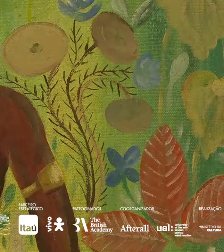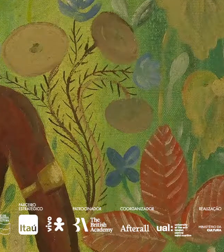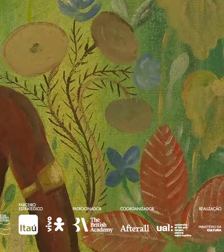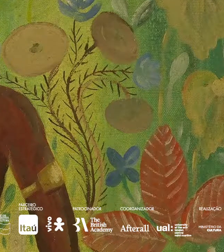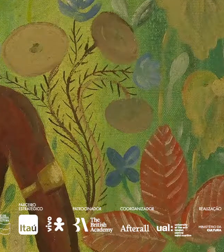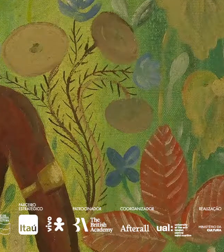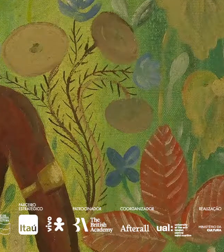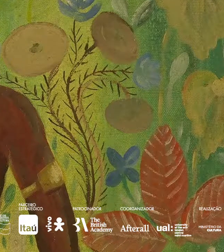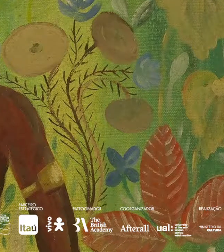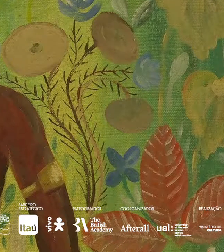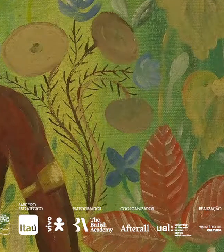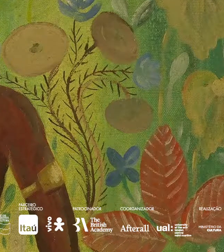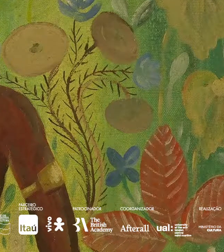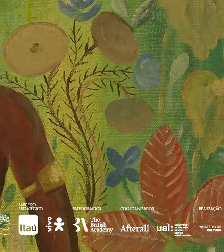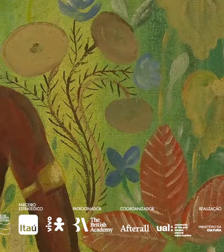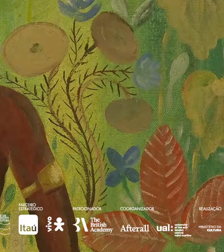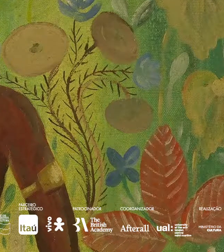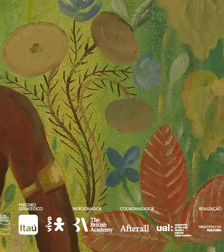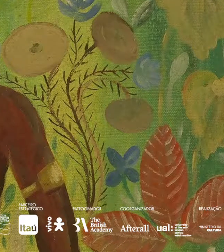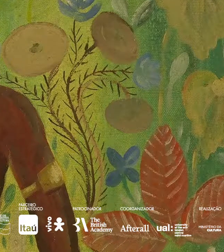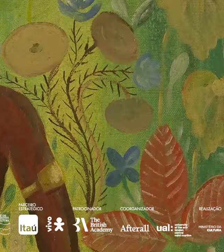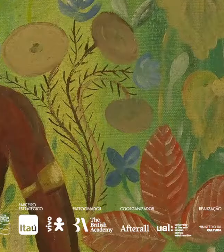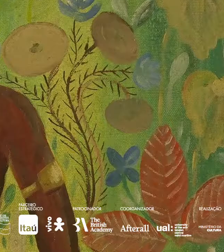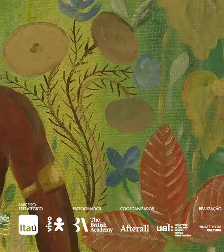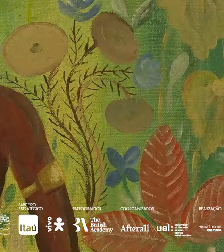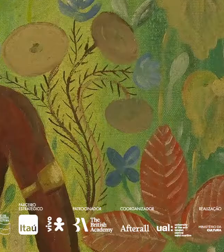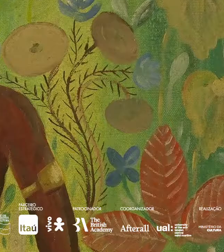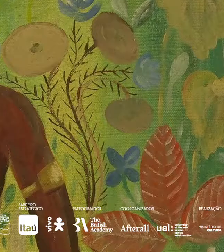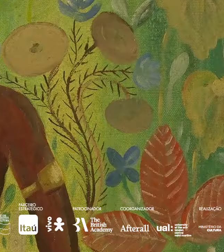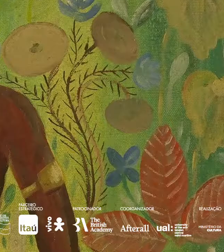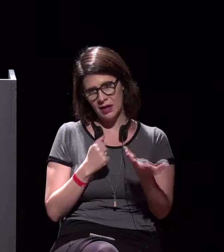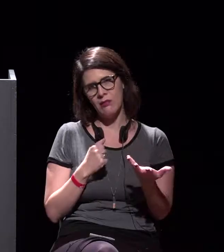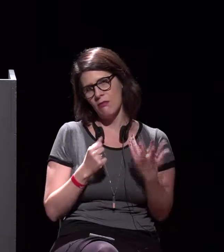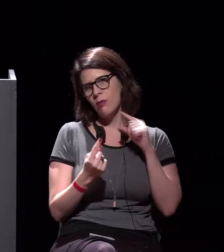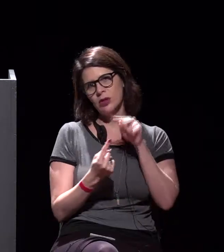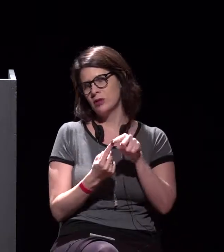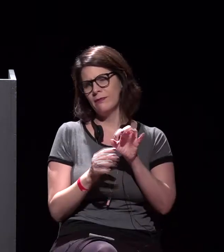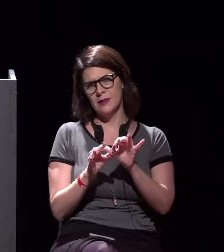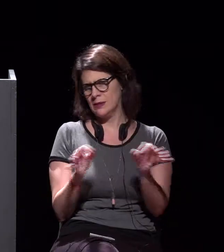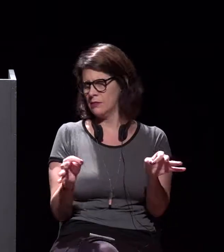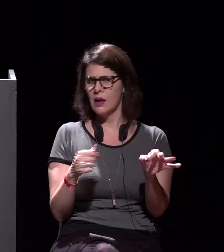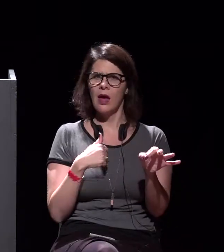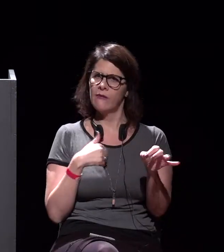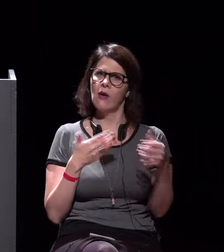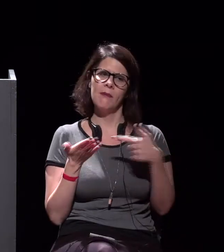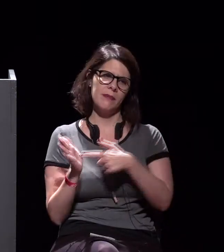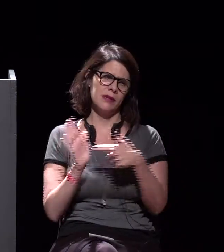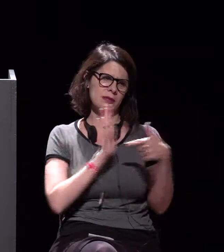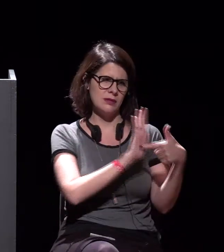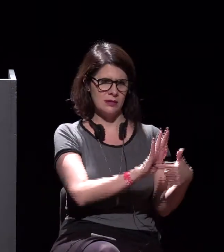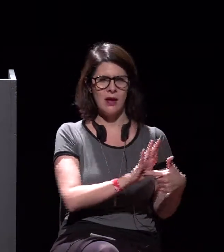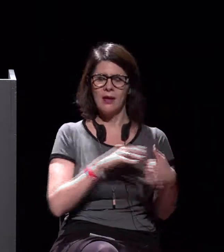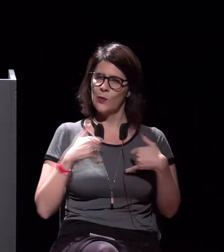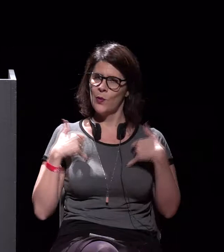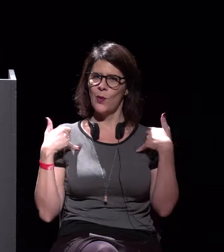Boa tarde a todos, todas, todes. A minha função aqui é simples, eu vou apresentar, tenho aqui a orgulho e a